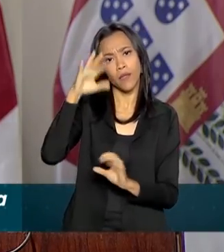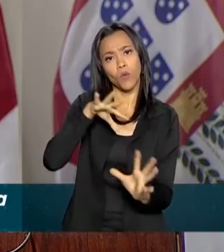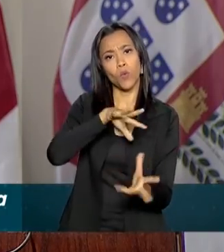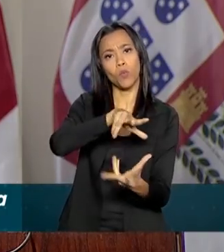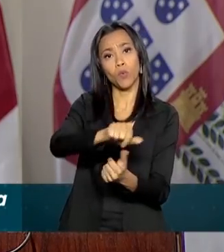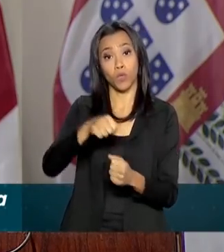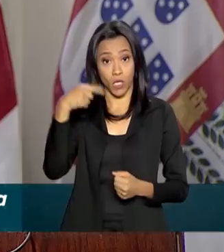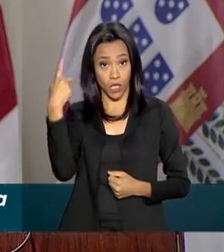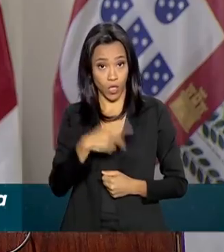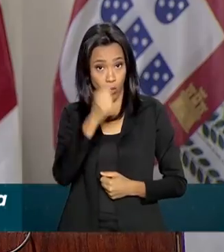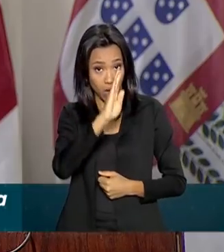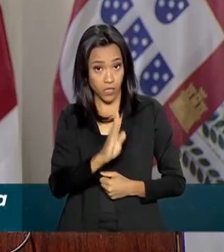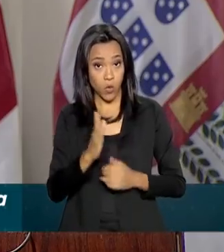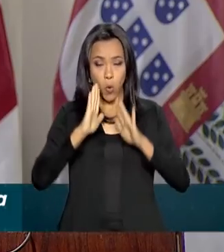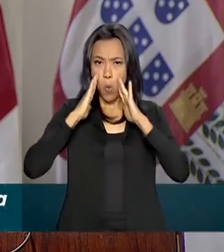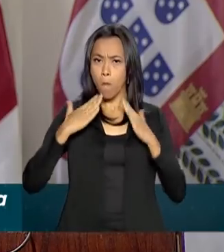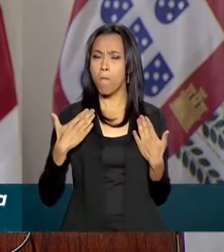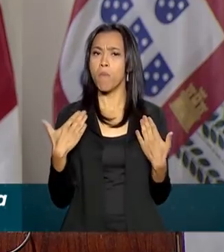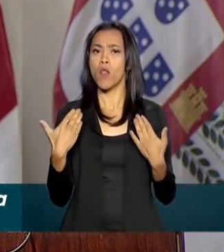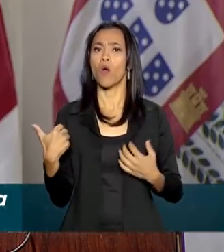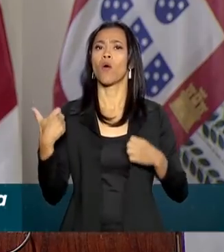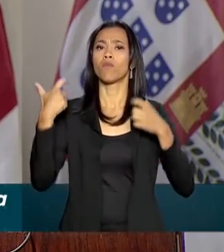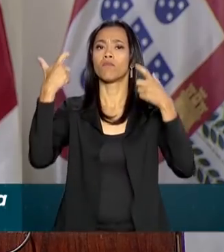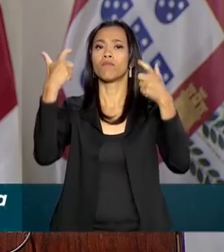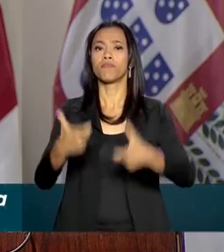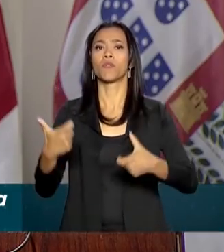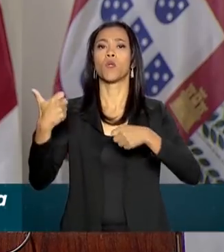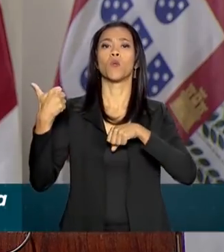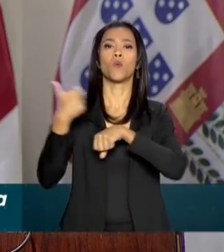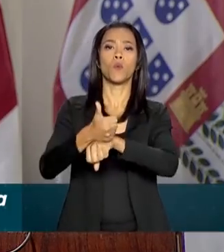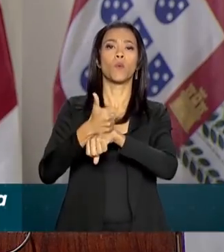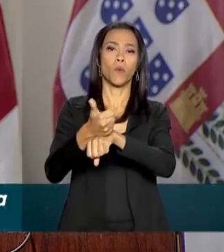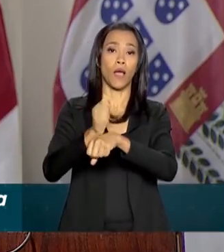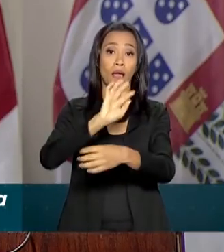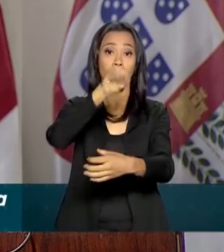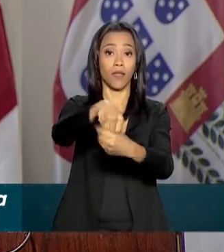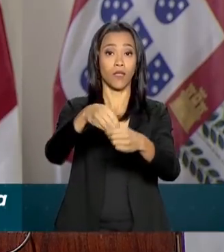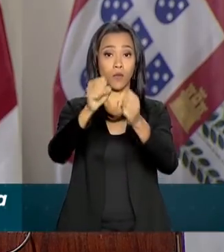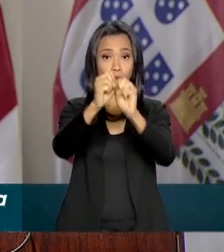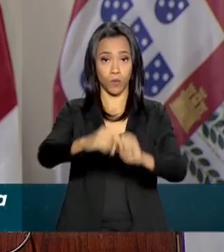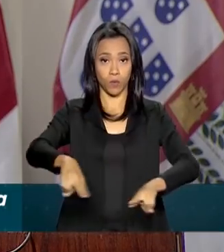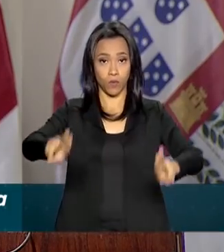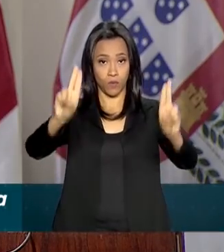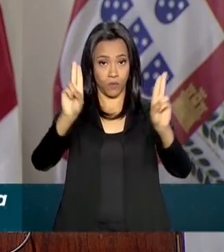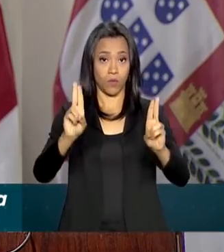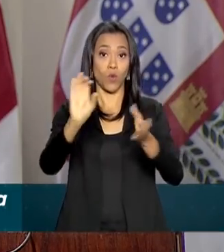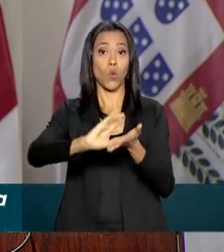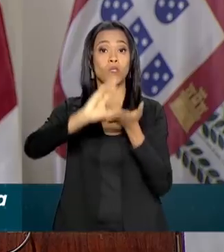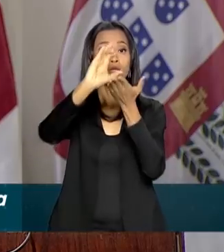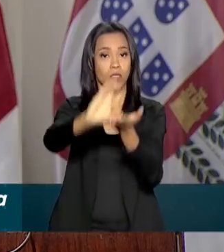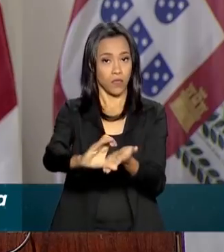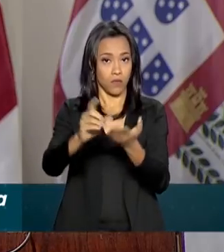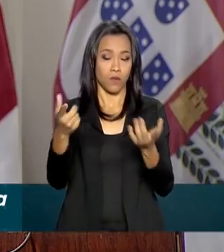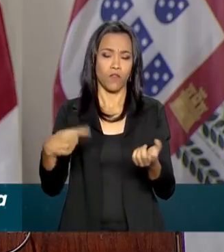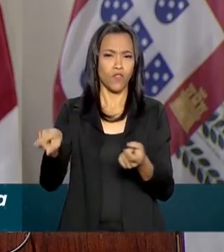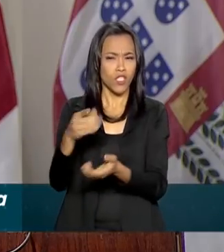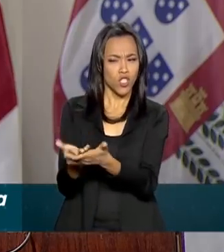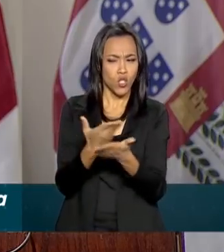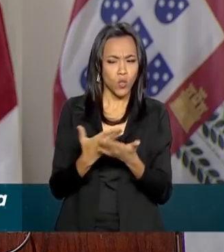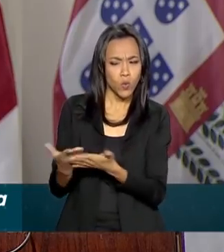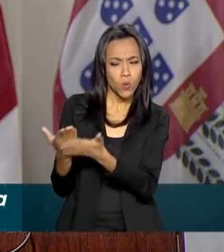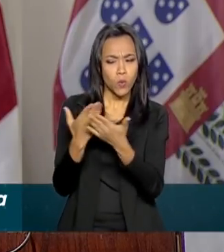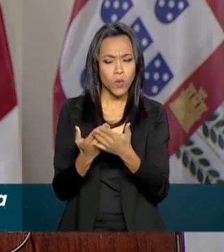o melhor lugar possível dentro do concerto das nações estudem as correntes de comércio e